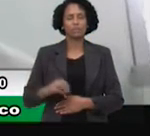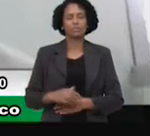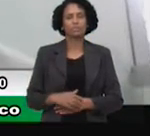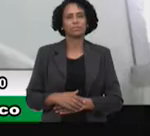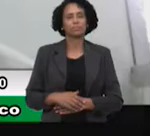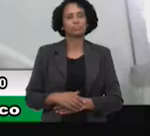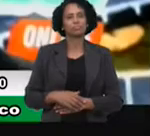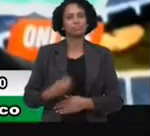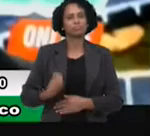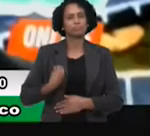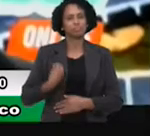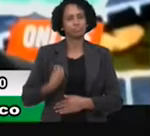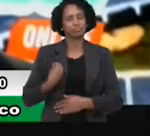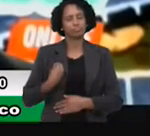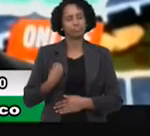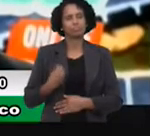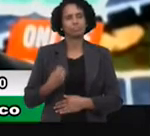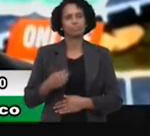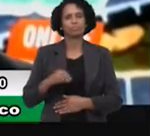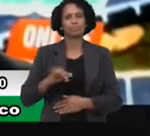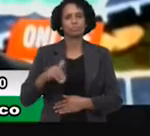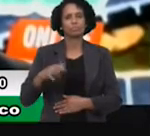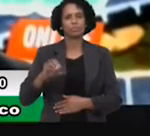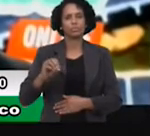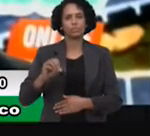Santos presente. Vereador Josias da Juco.